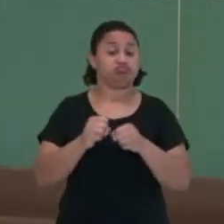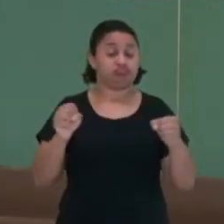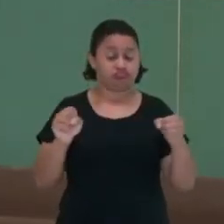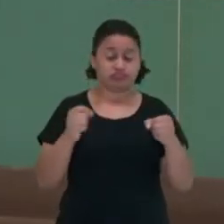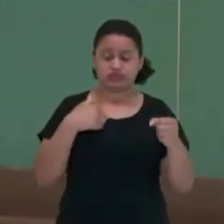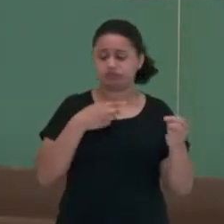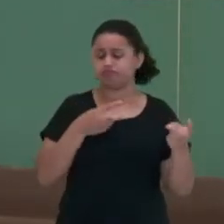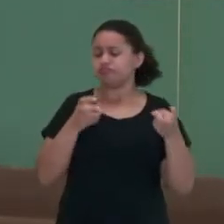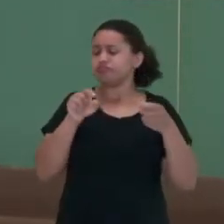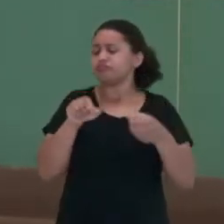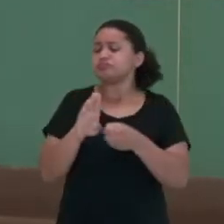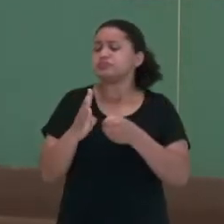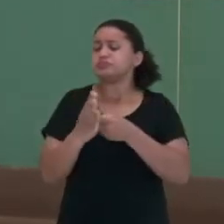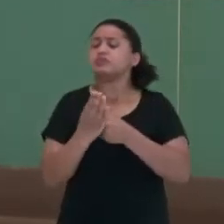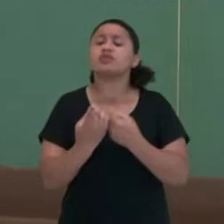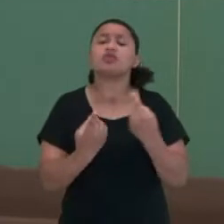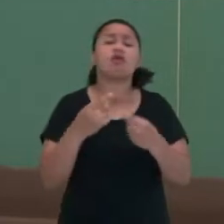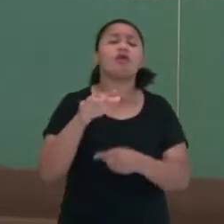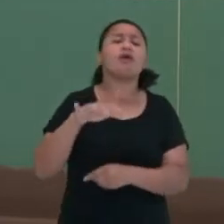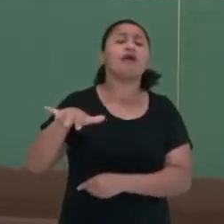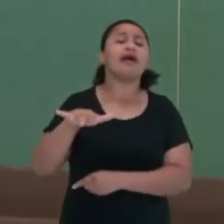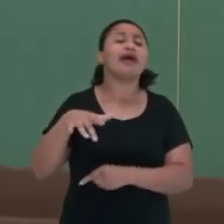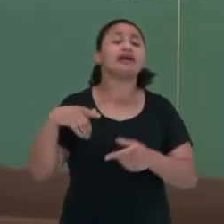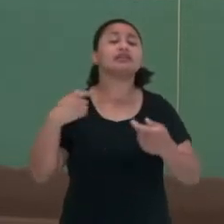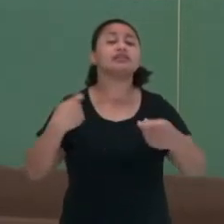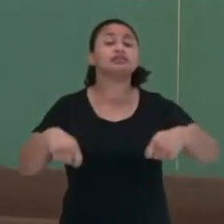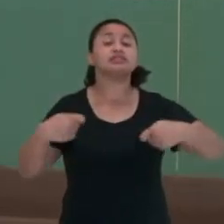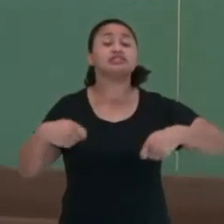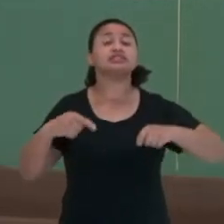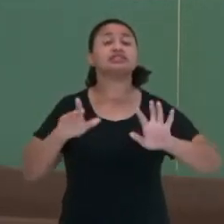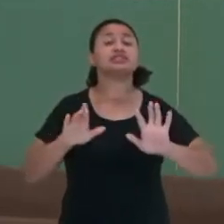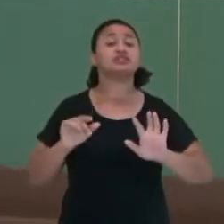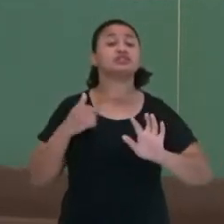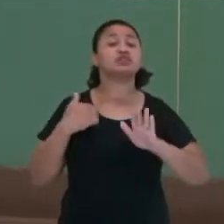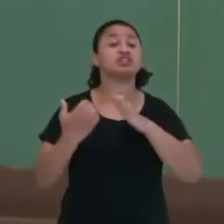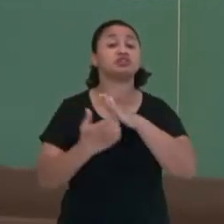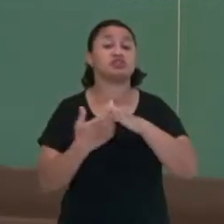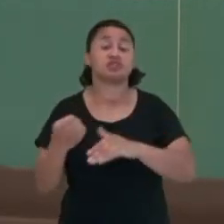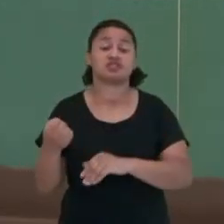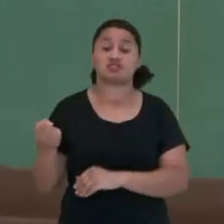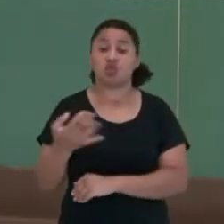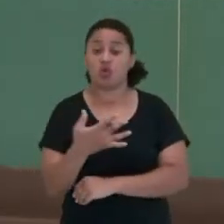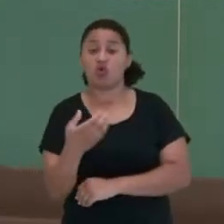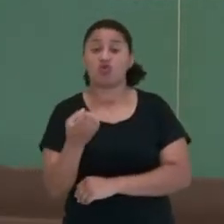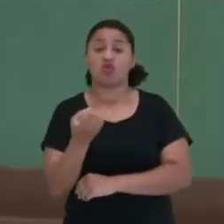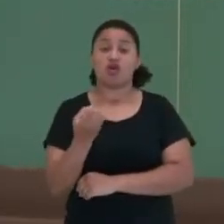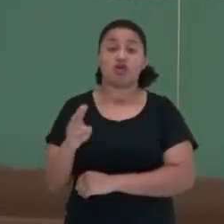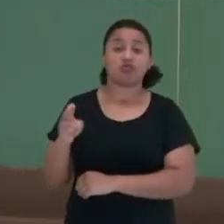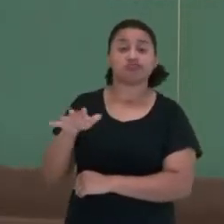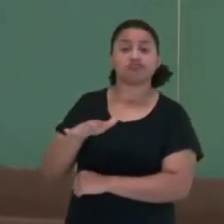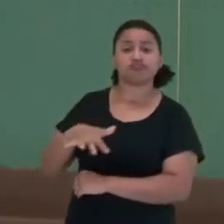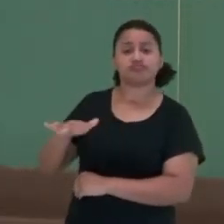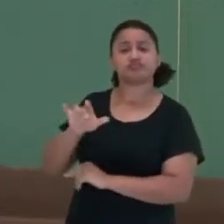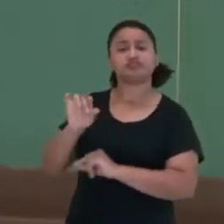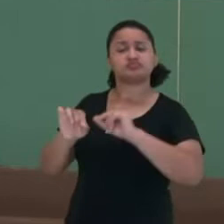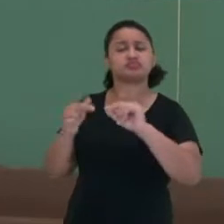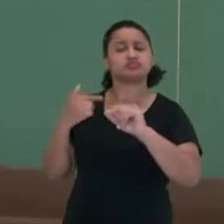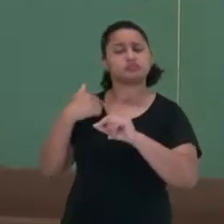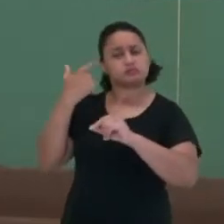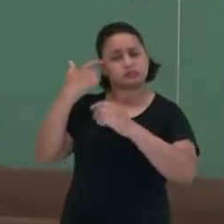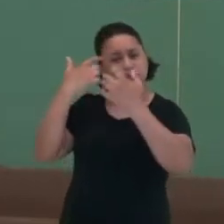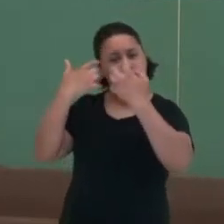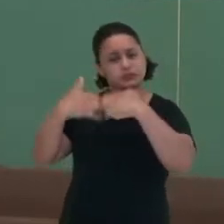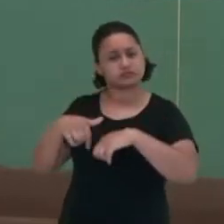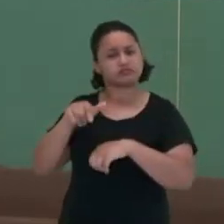vai identificar qual área que precisa de uma nova empresa ou uma área que ele acha que